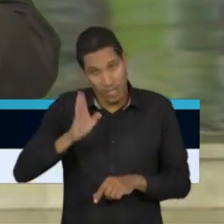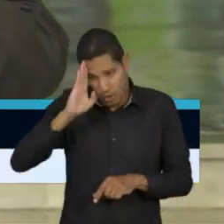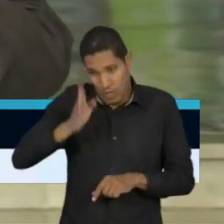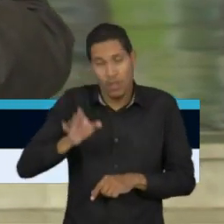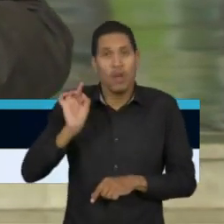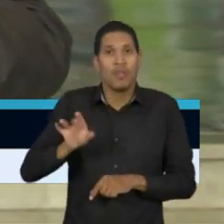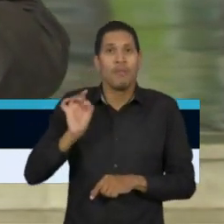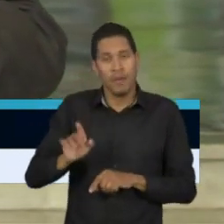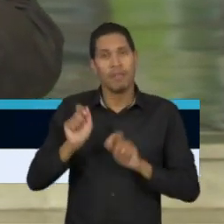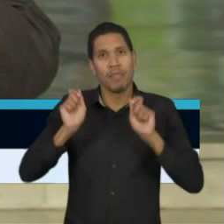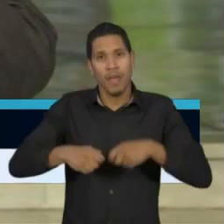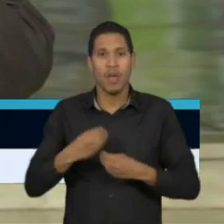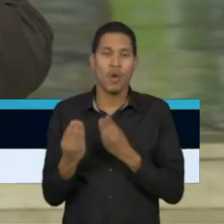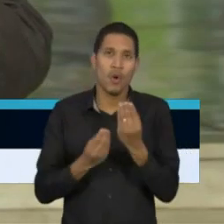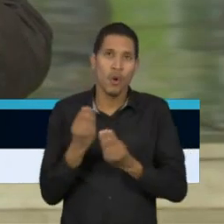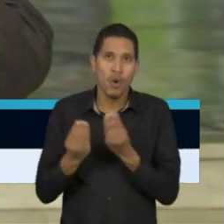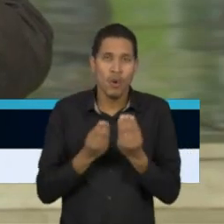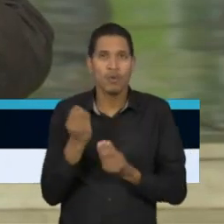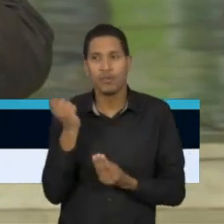gente tem, então, uma maior